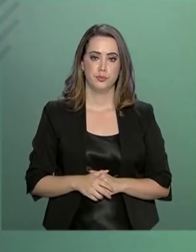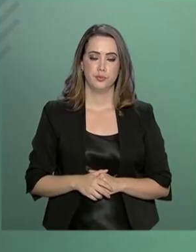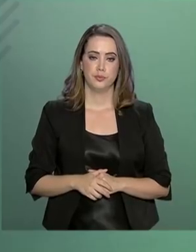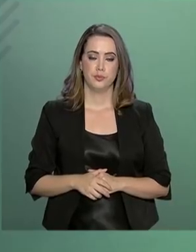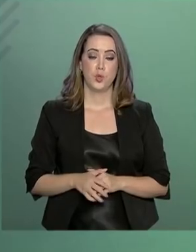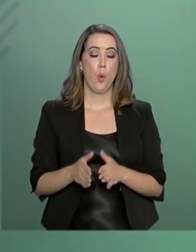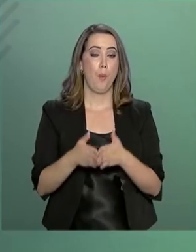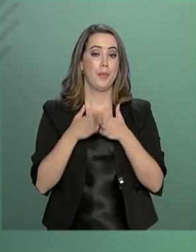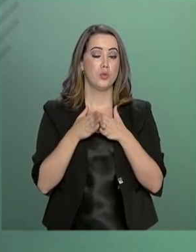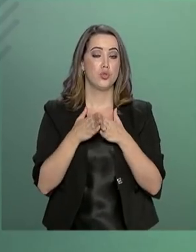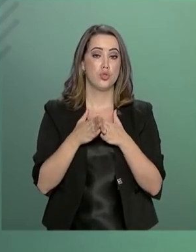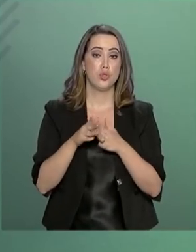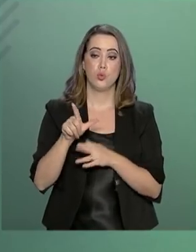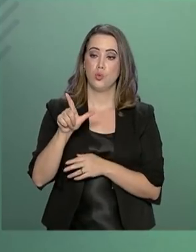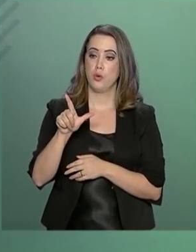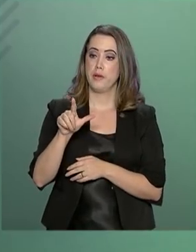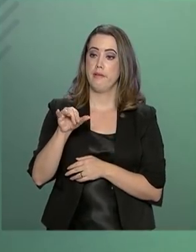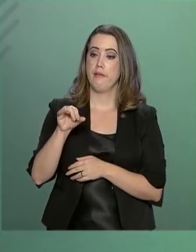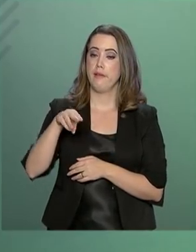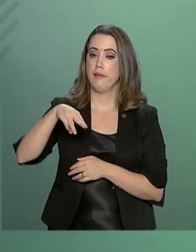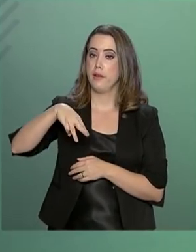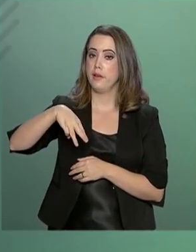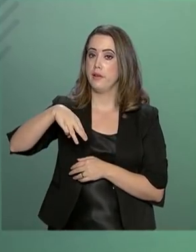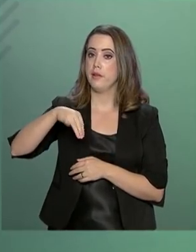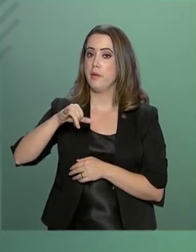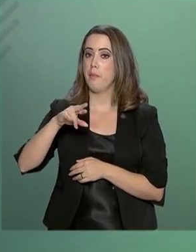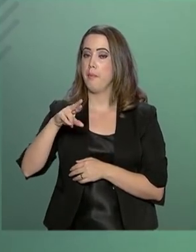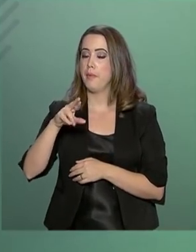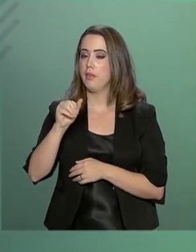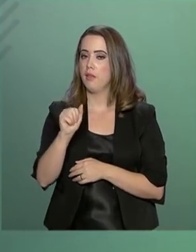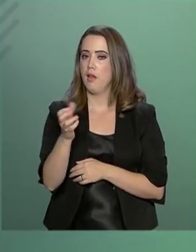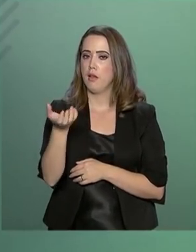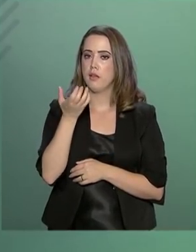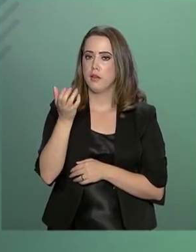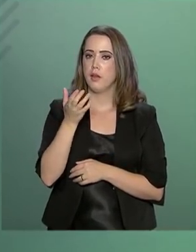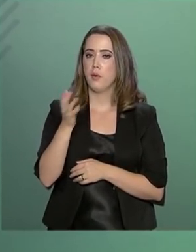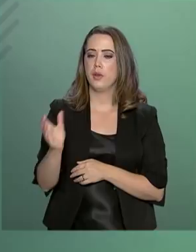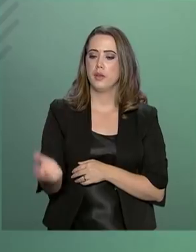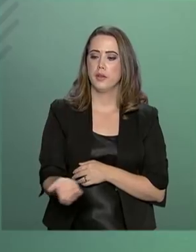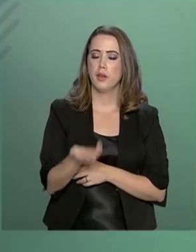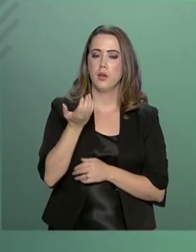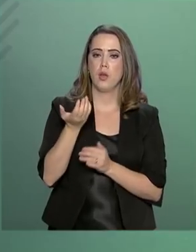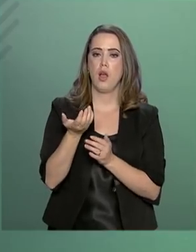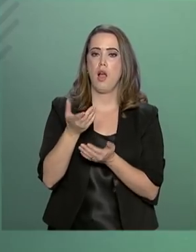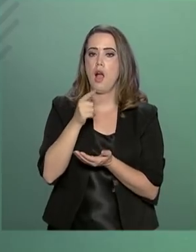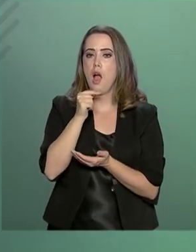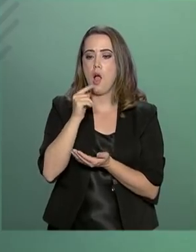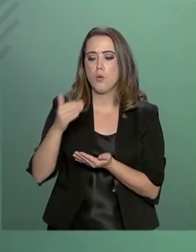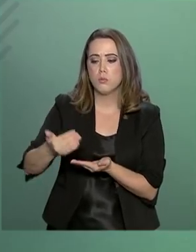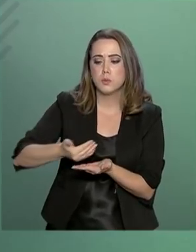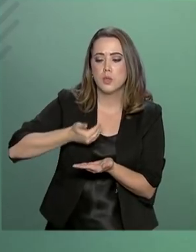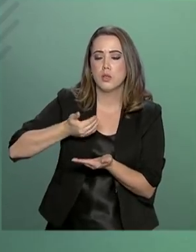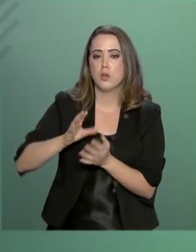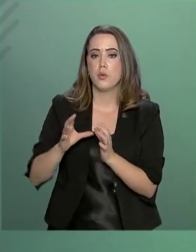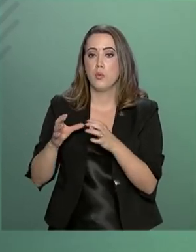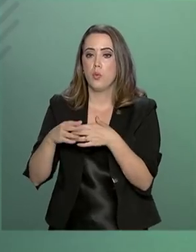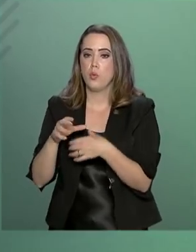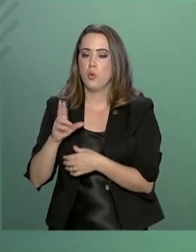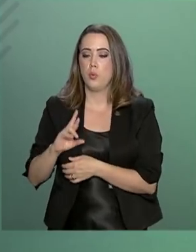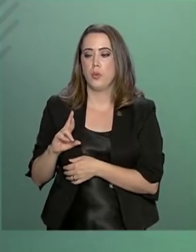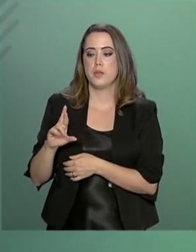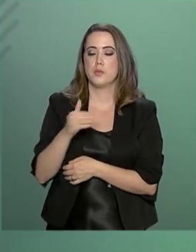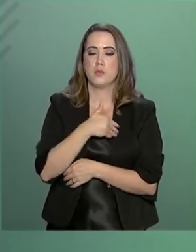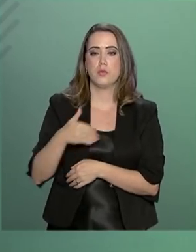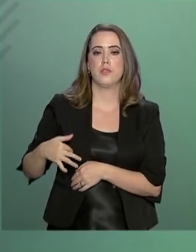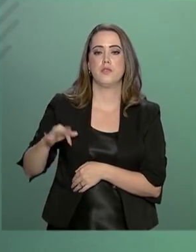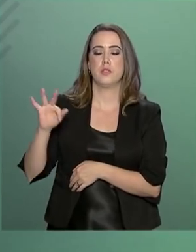o pedido de liminar prevê que as amostras sejam colhidas por Agentes do Sistema Único